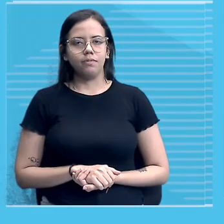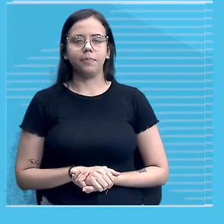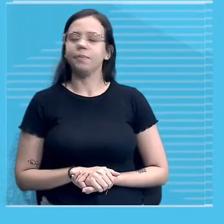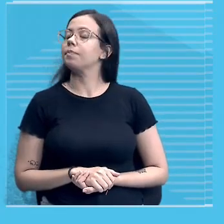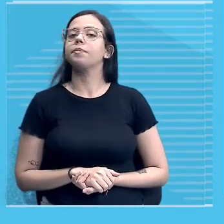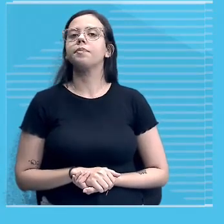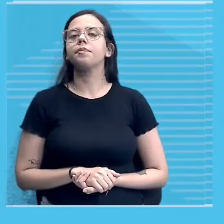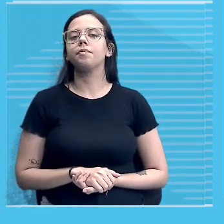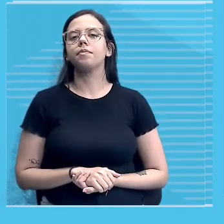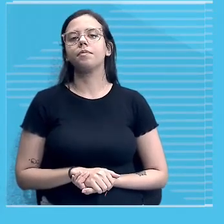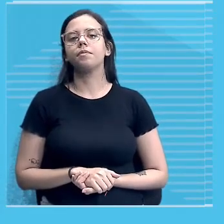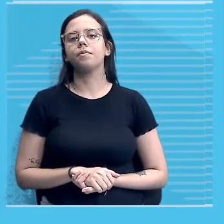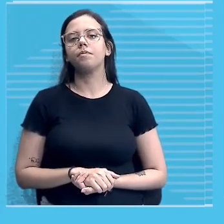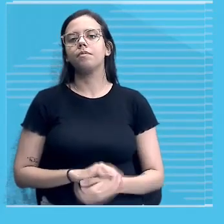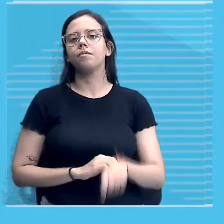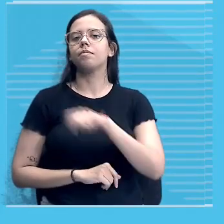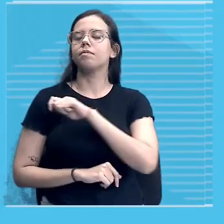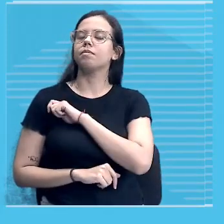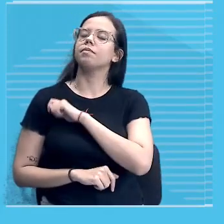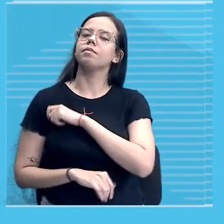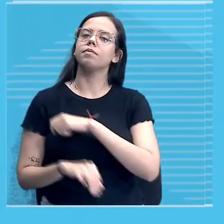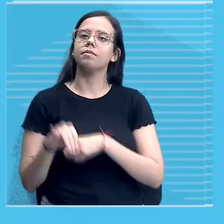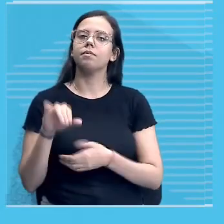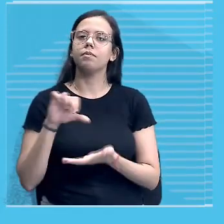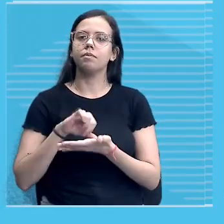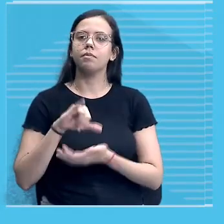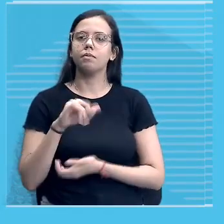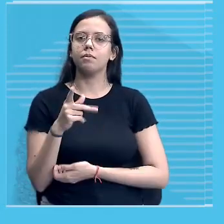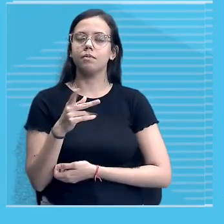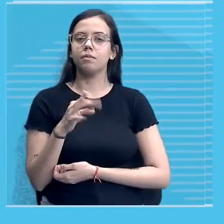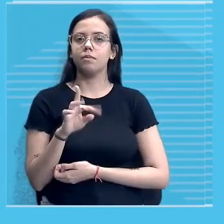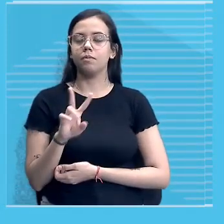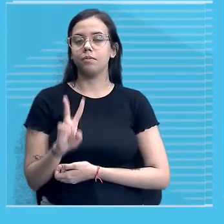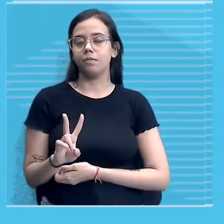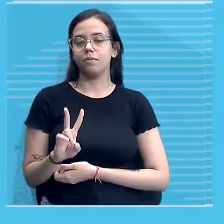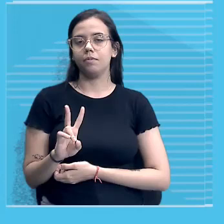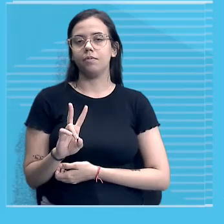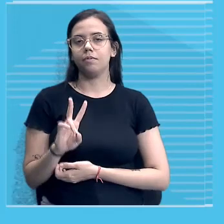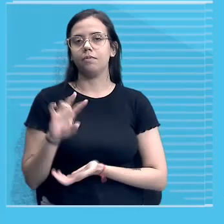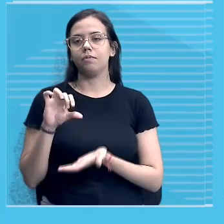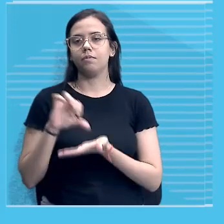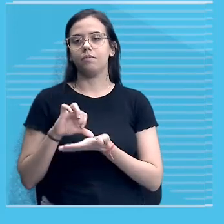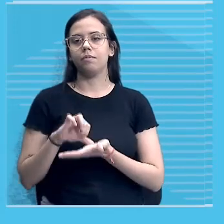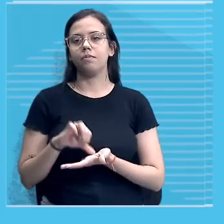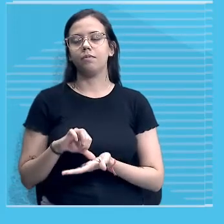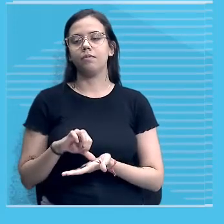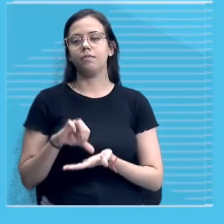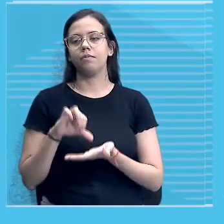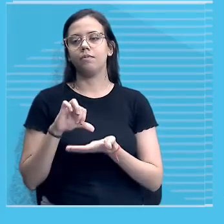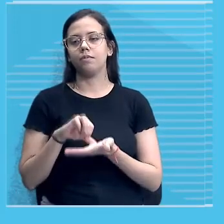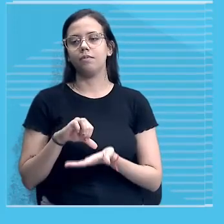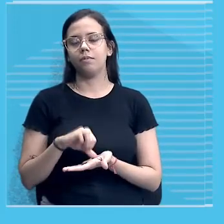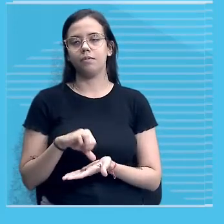Fala galera lá do IPTV Baixa Grande do Ribeiro Morro do Chapéu Pimenteiras